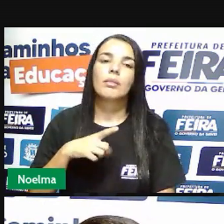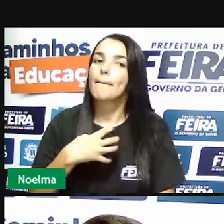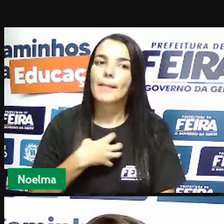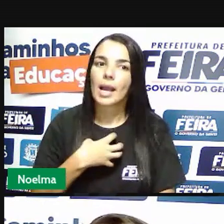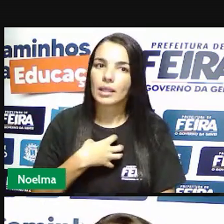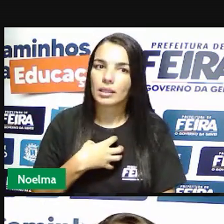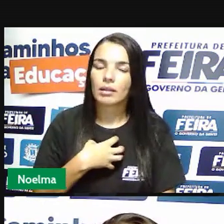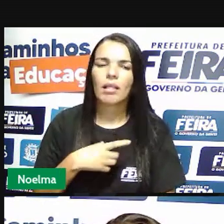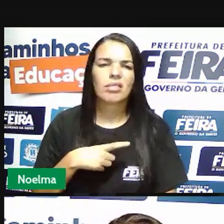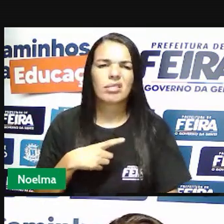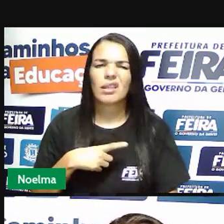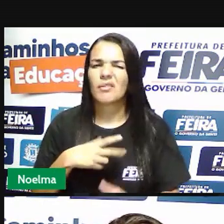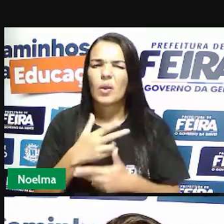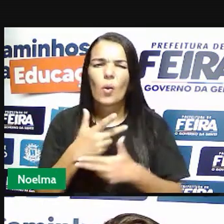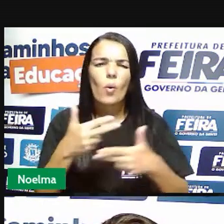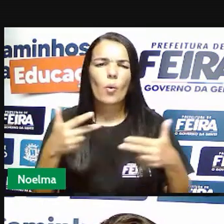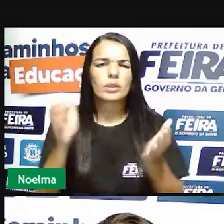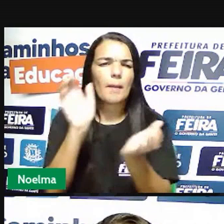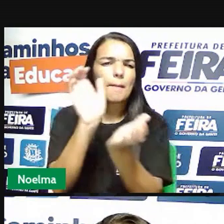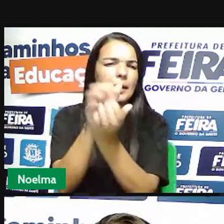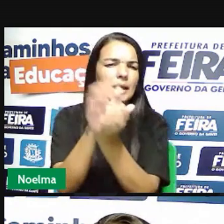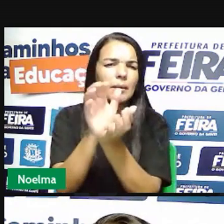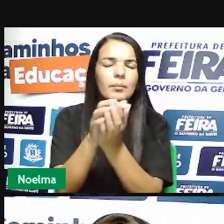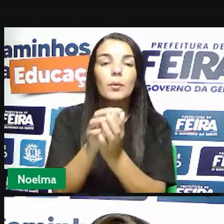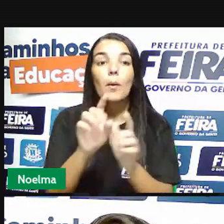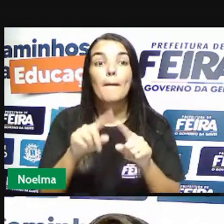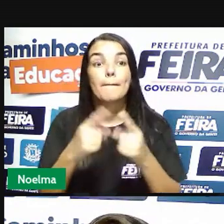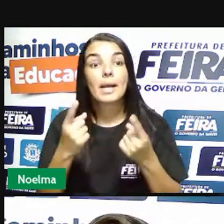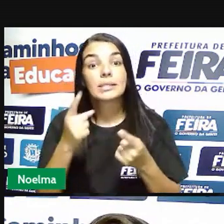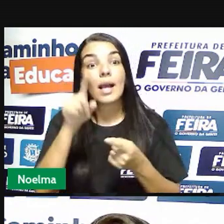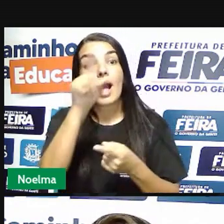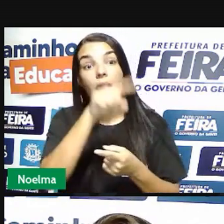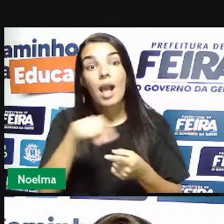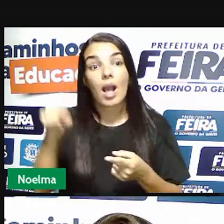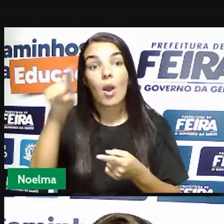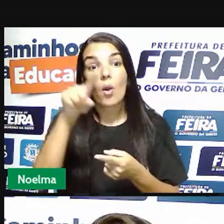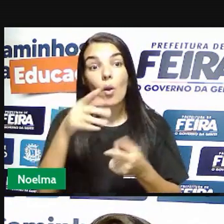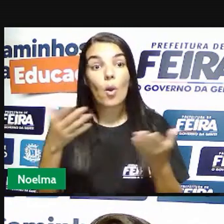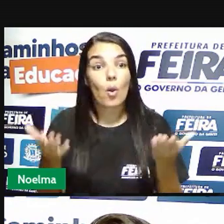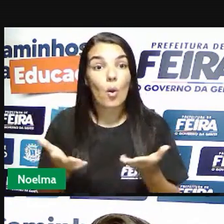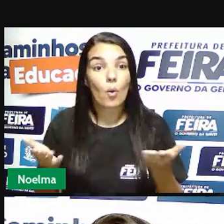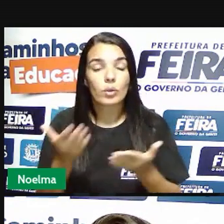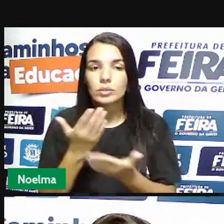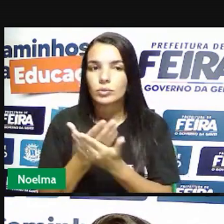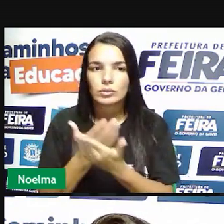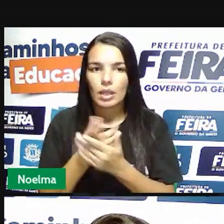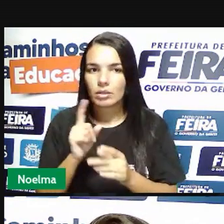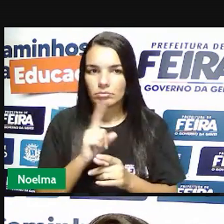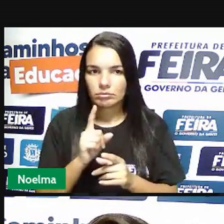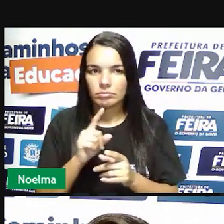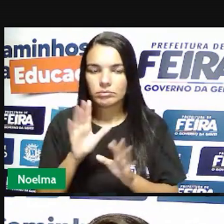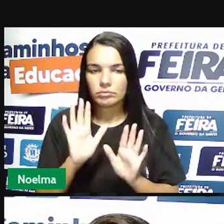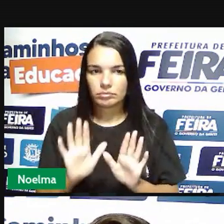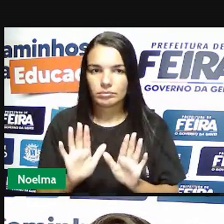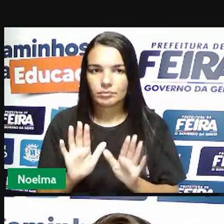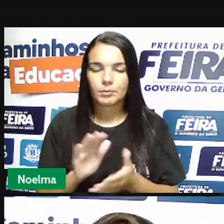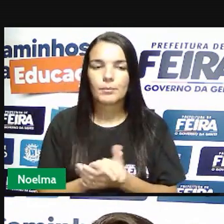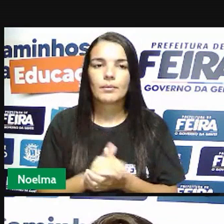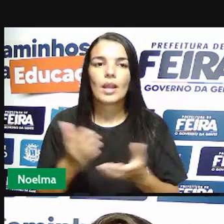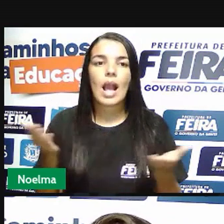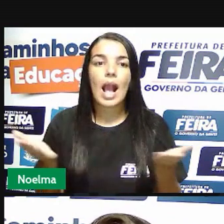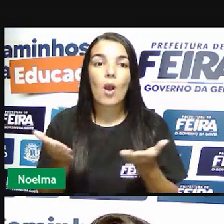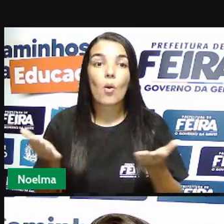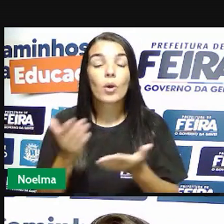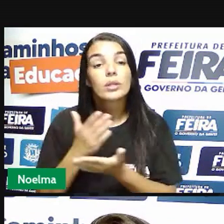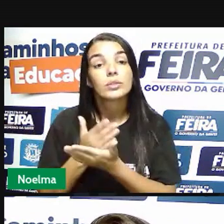Revolução Pernambucana, a Guerra dos Mascates. Só que essas outras revoltas aí a gente não irá estudar por agora,